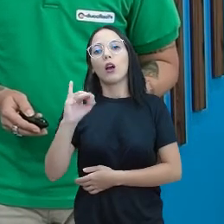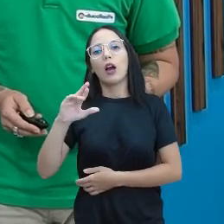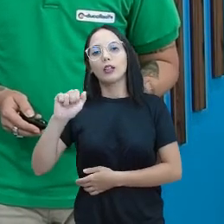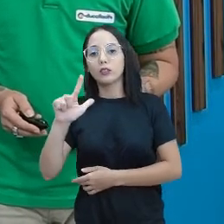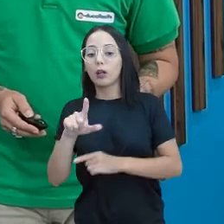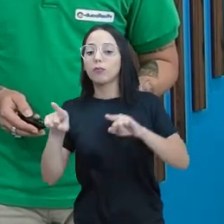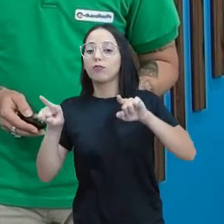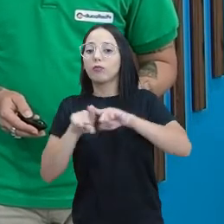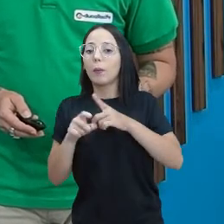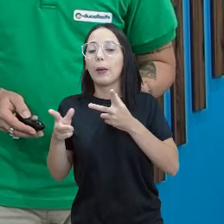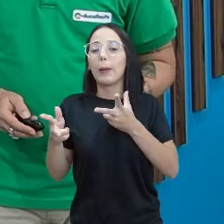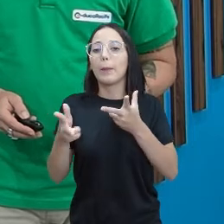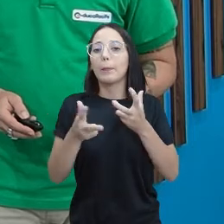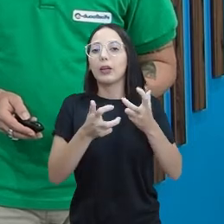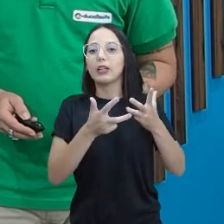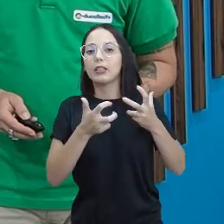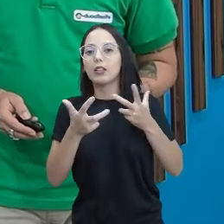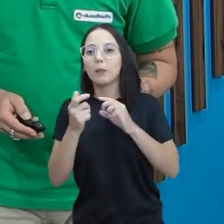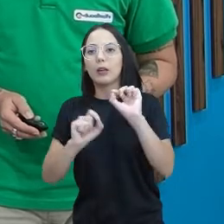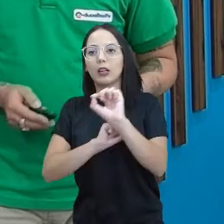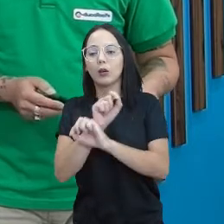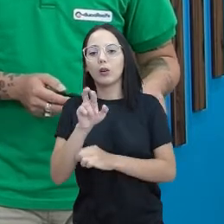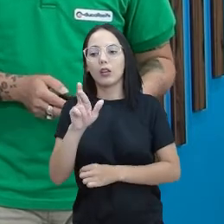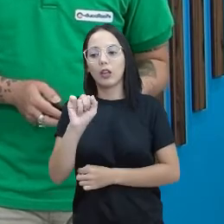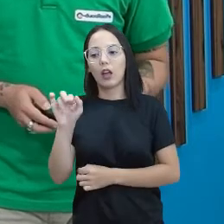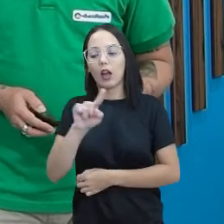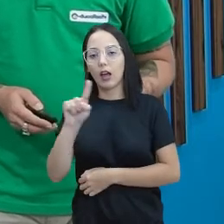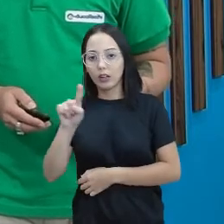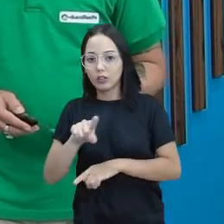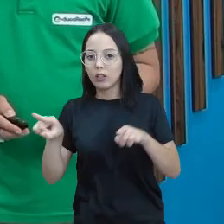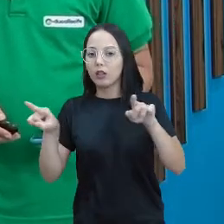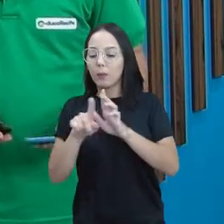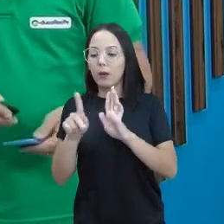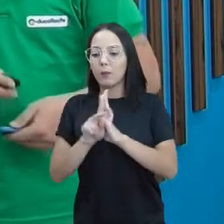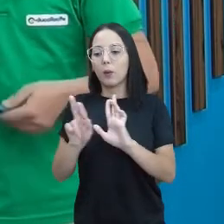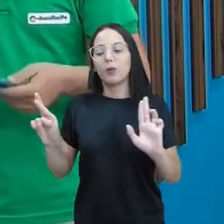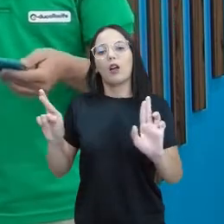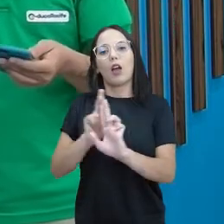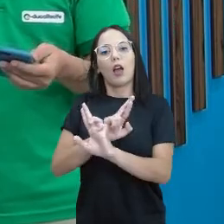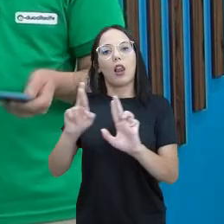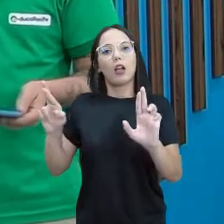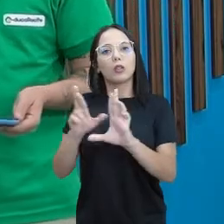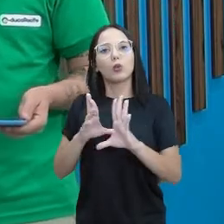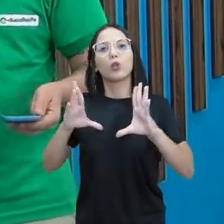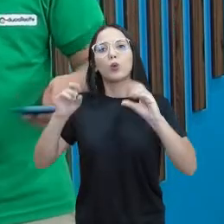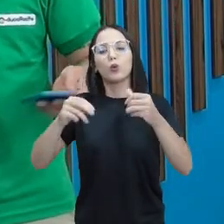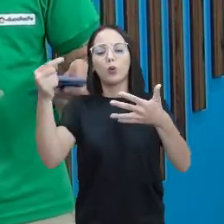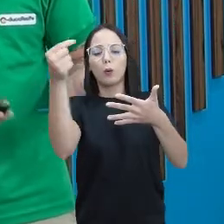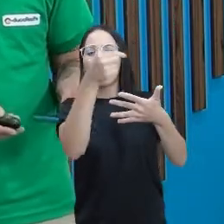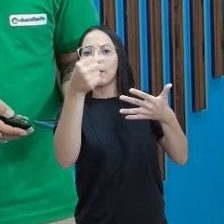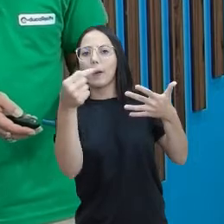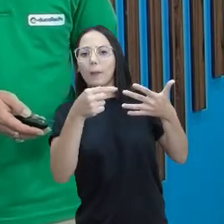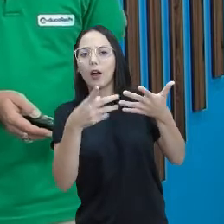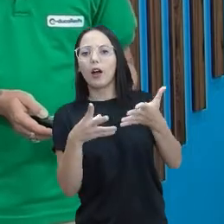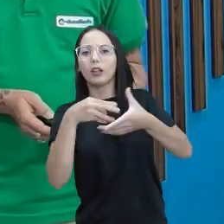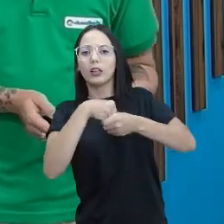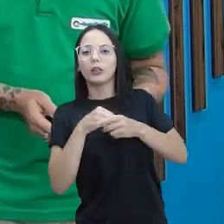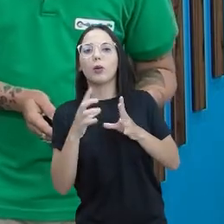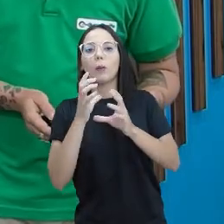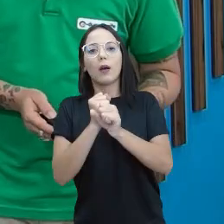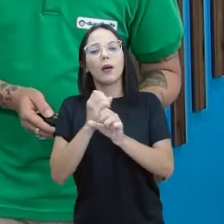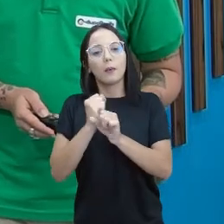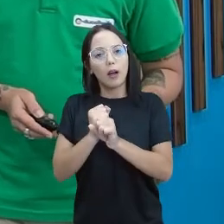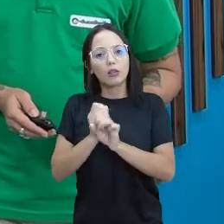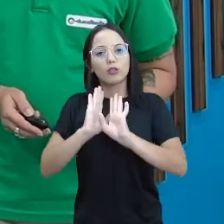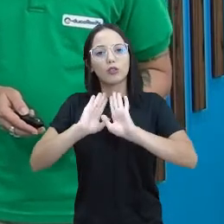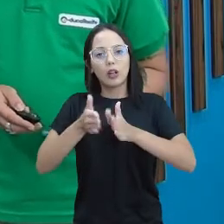vai perceber também que a raiz, ela também tem uma relação. Então, todos esses elementos que compõem a operação de